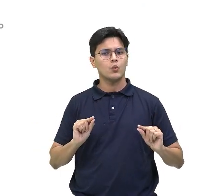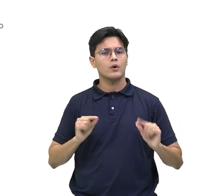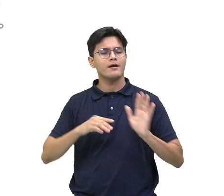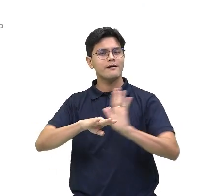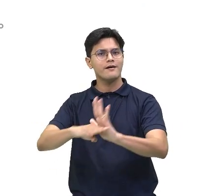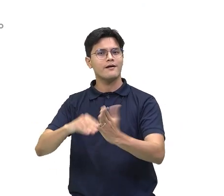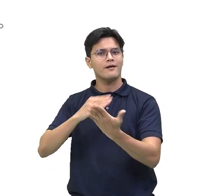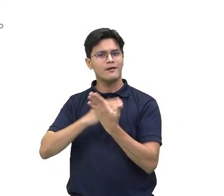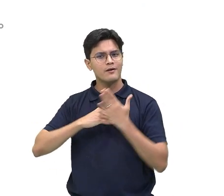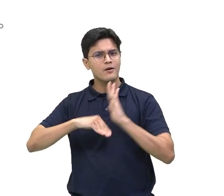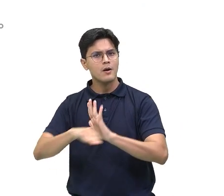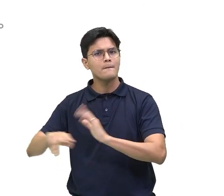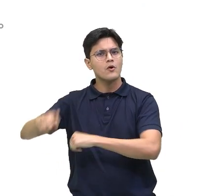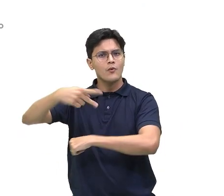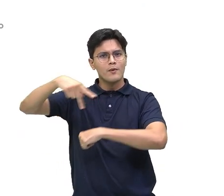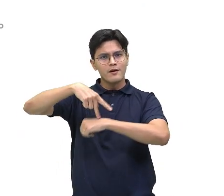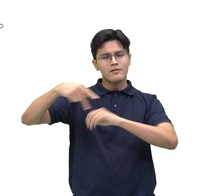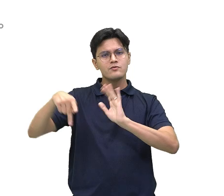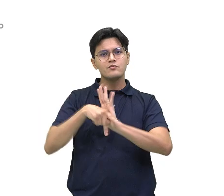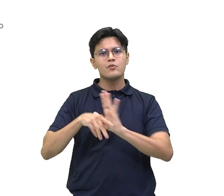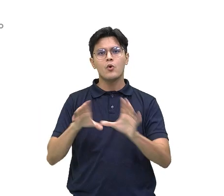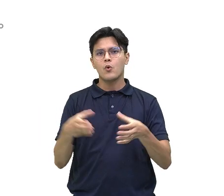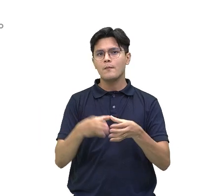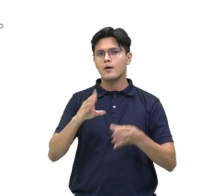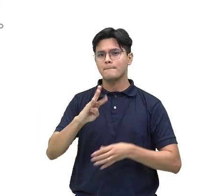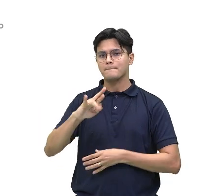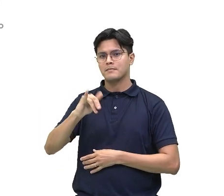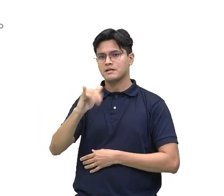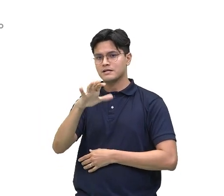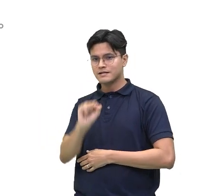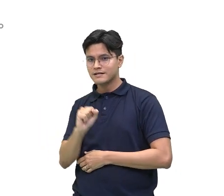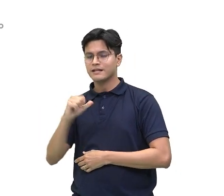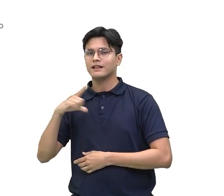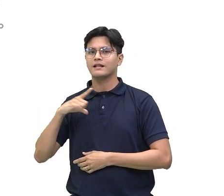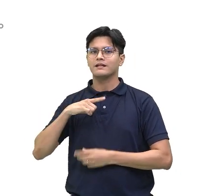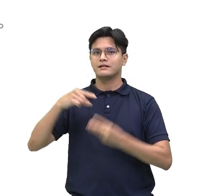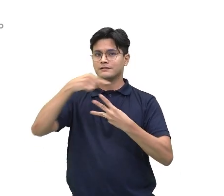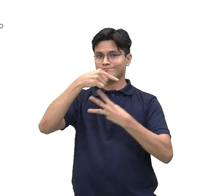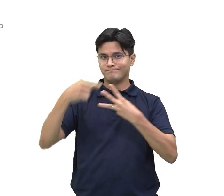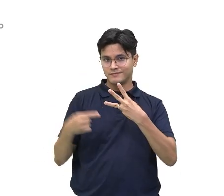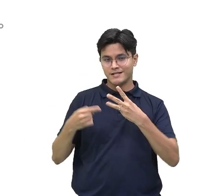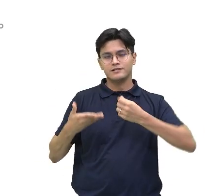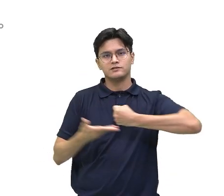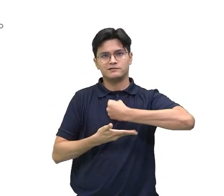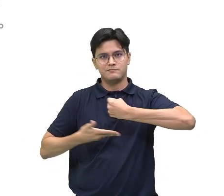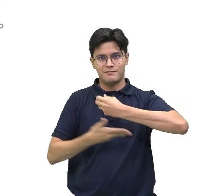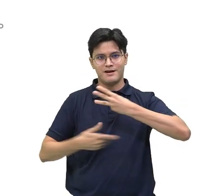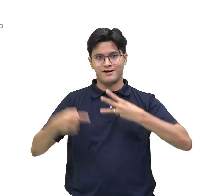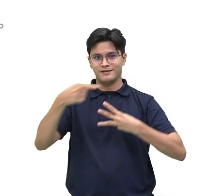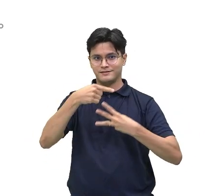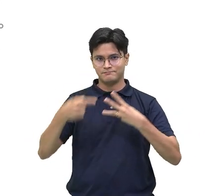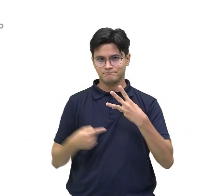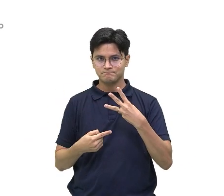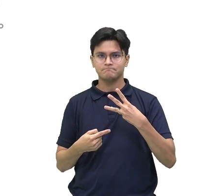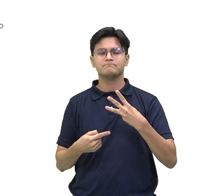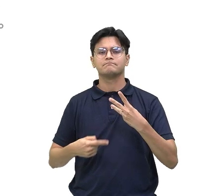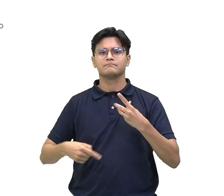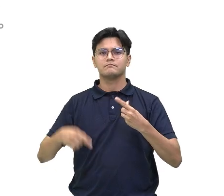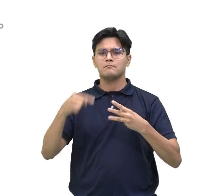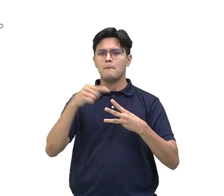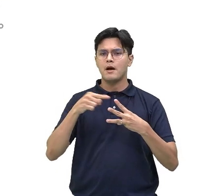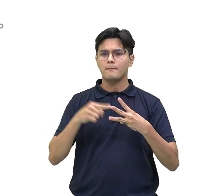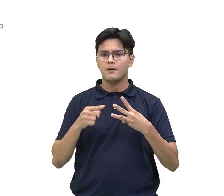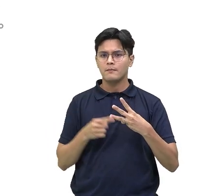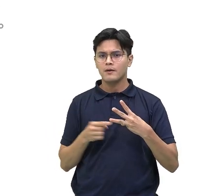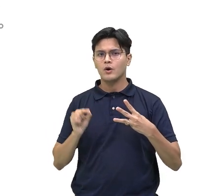esses países que formam o BRICS, vão estar dividida em 3 pilares, tá? Agora, quais serão esses